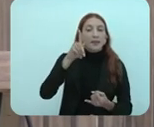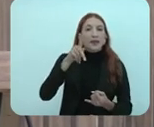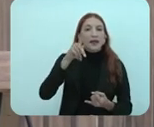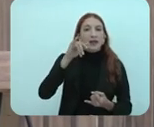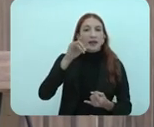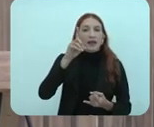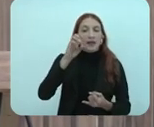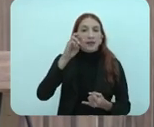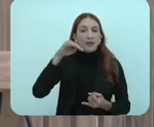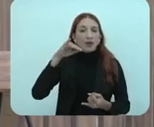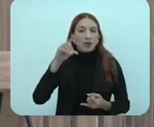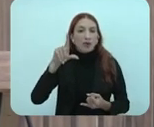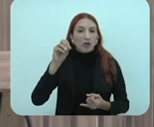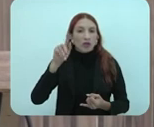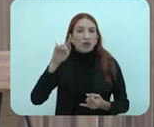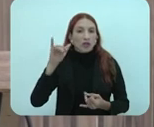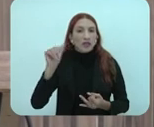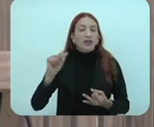o CTA.